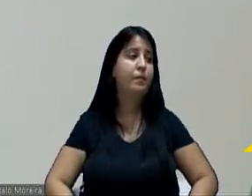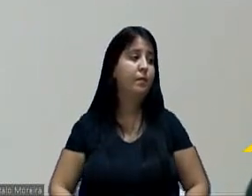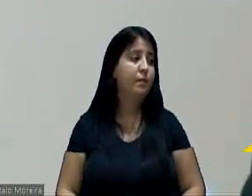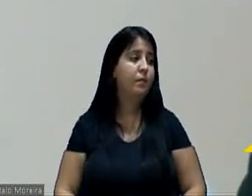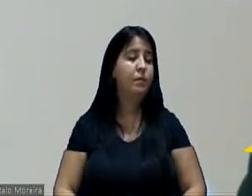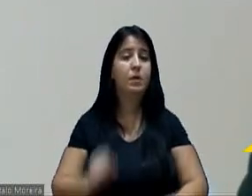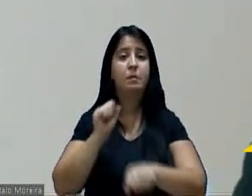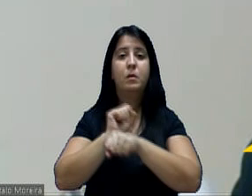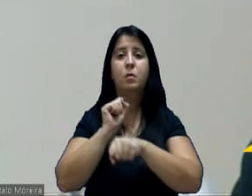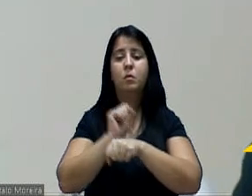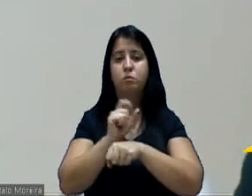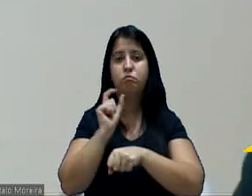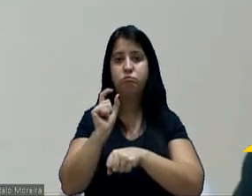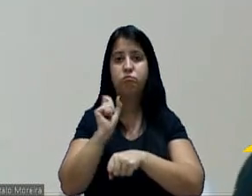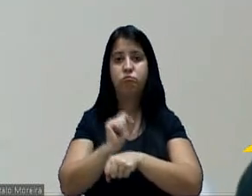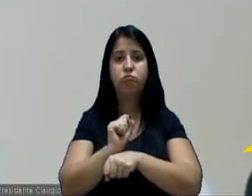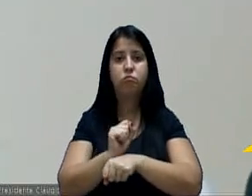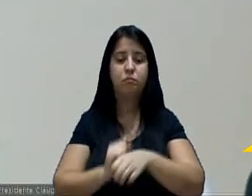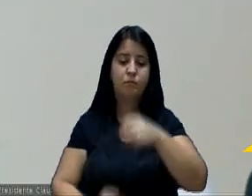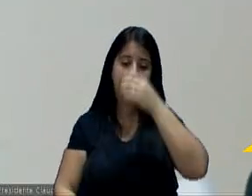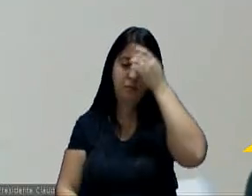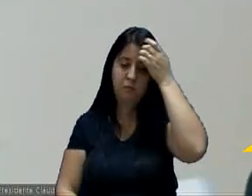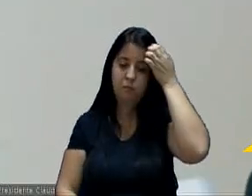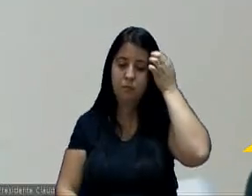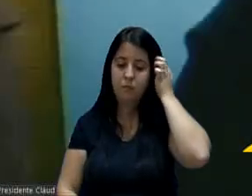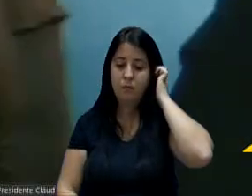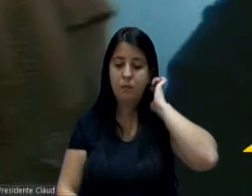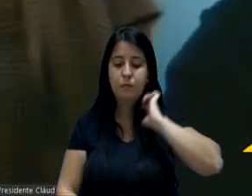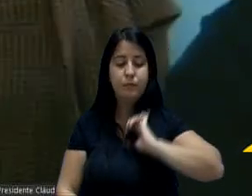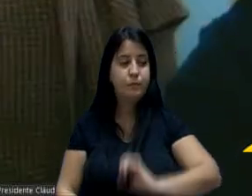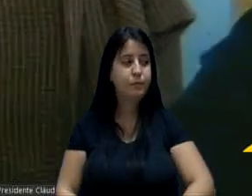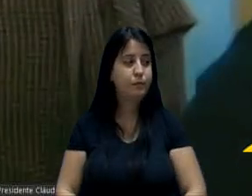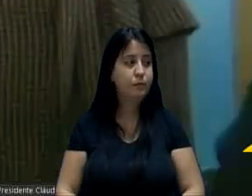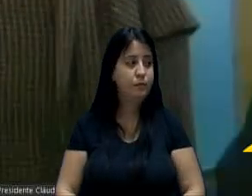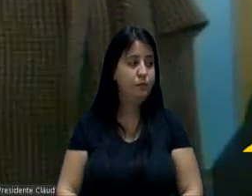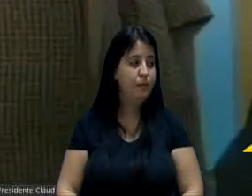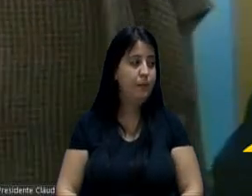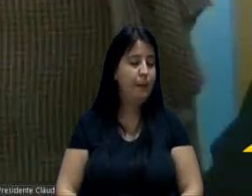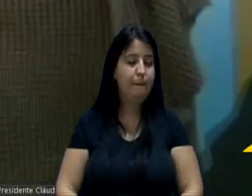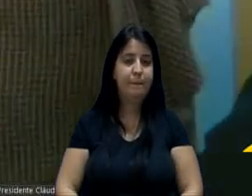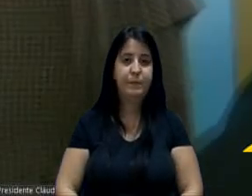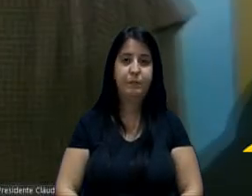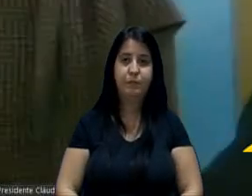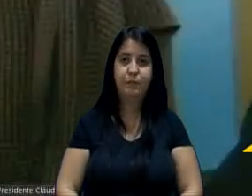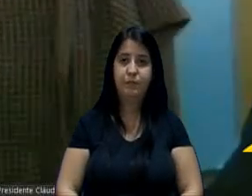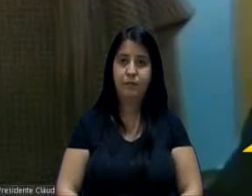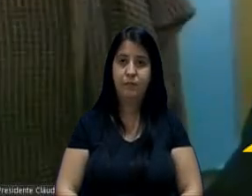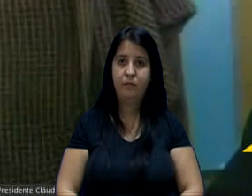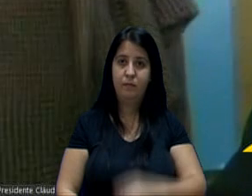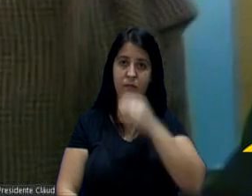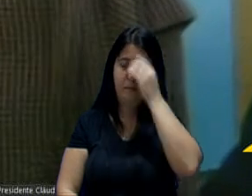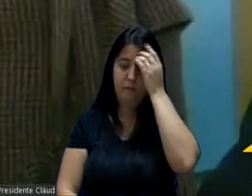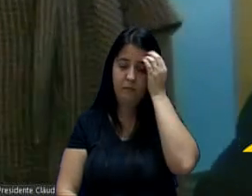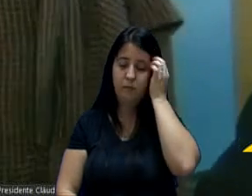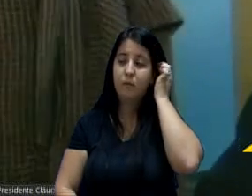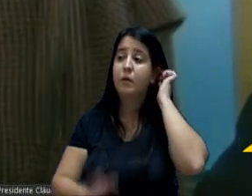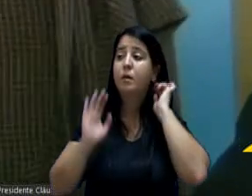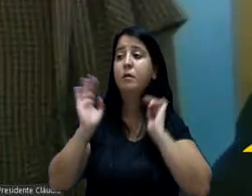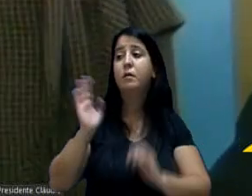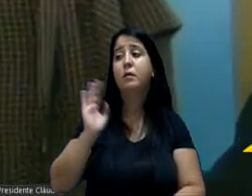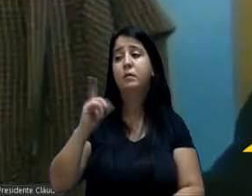o presidente está abrindo aqui. Já está na mão o parecer. Vossa Excelência, dá uma olhada na mensagem aí, já está